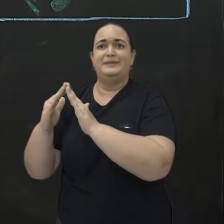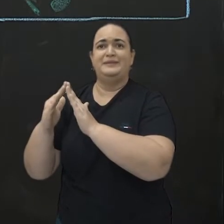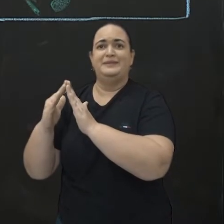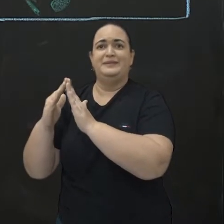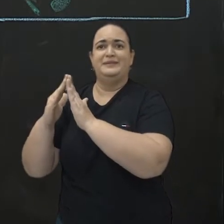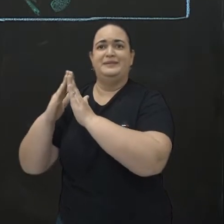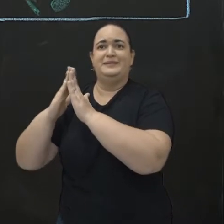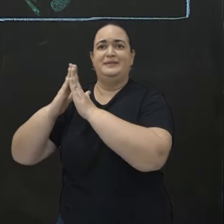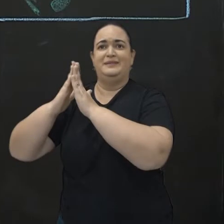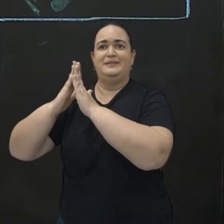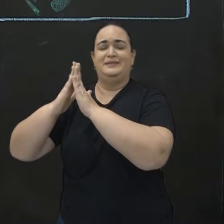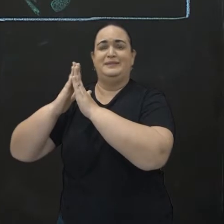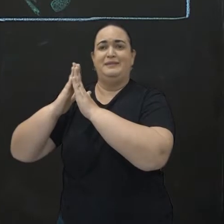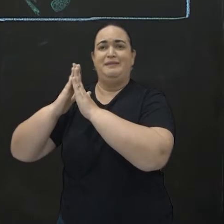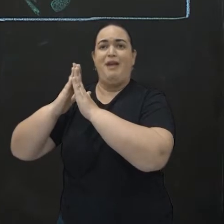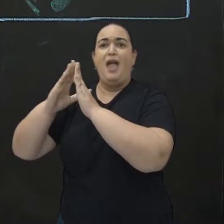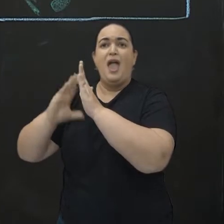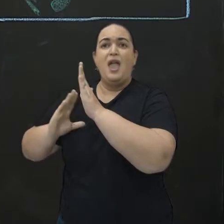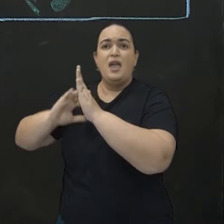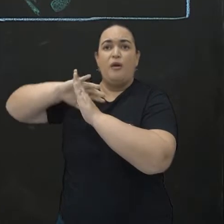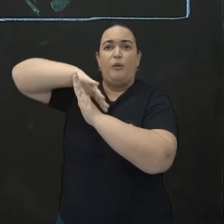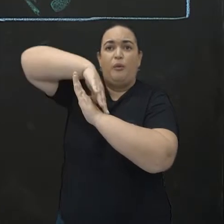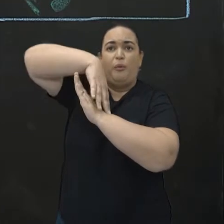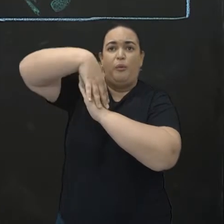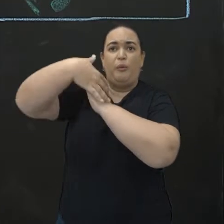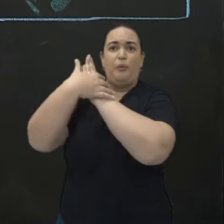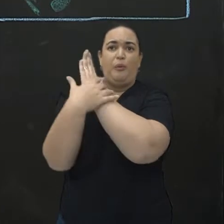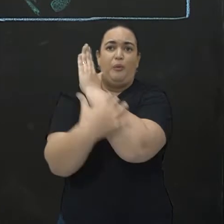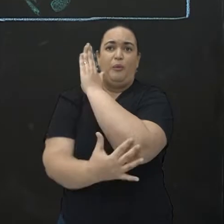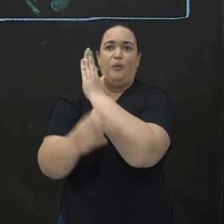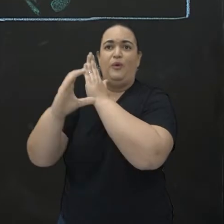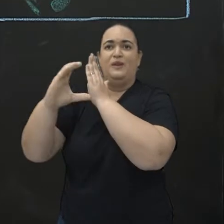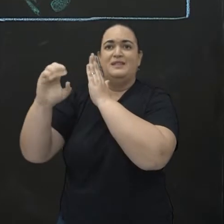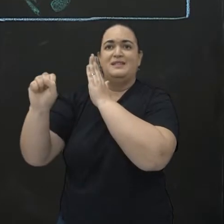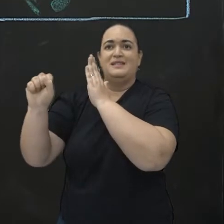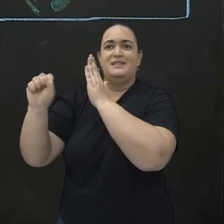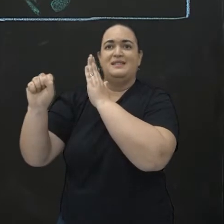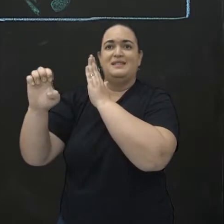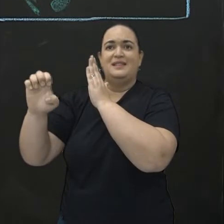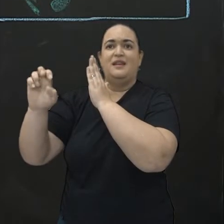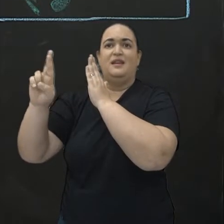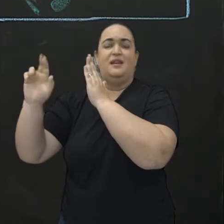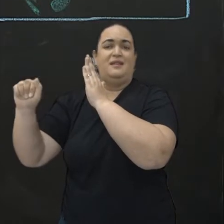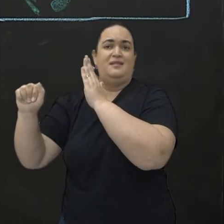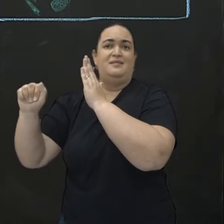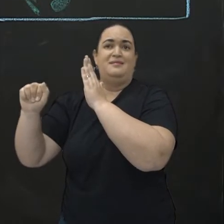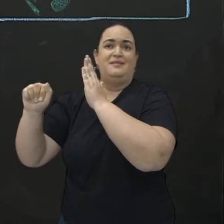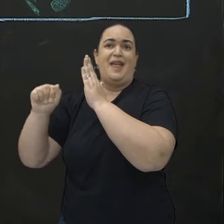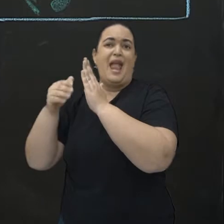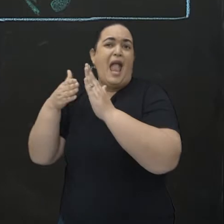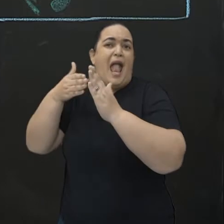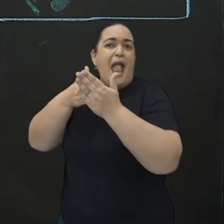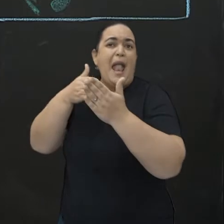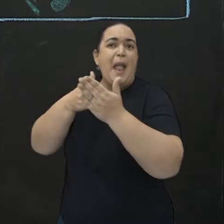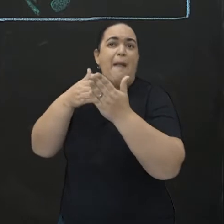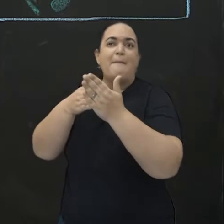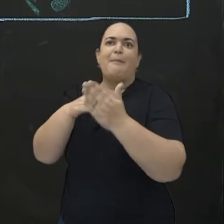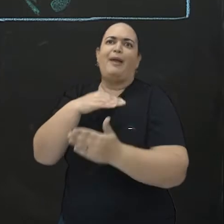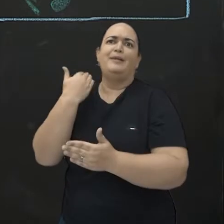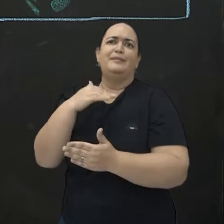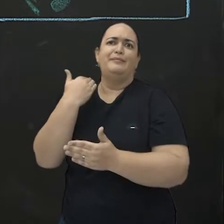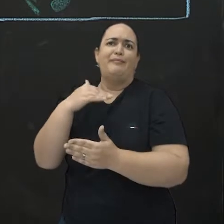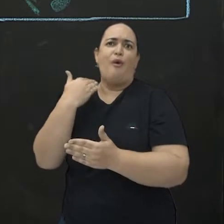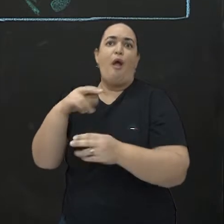uma cera que envolve as folhas, chamada de cutícula, que vai impedir que ela acabe morrendo